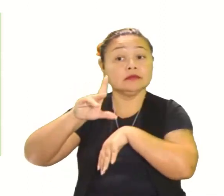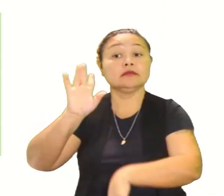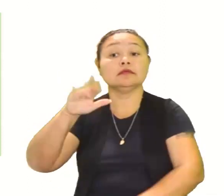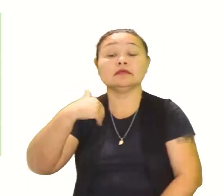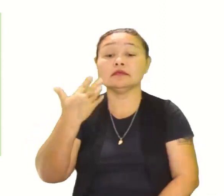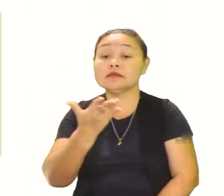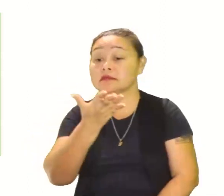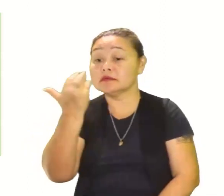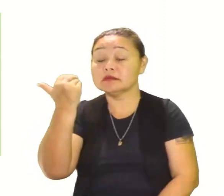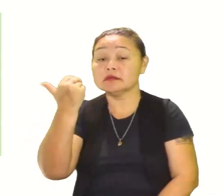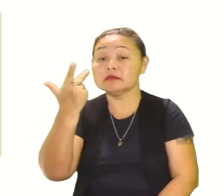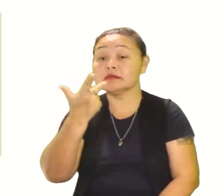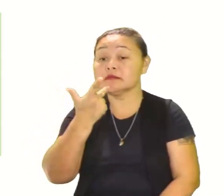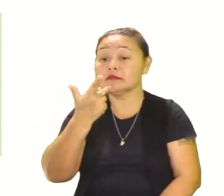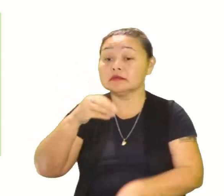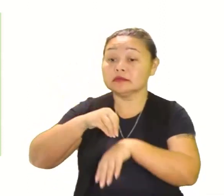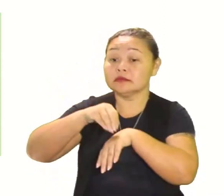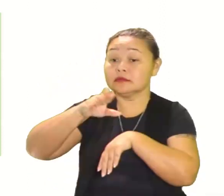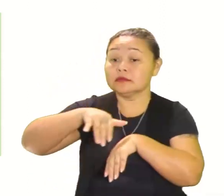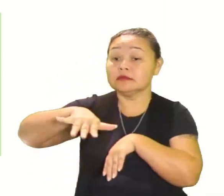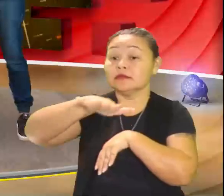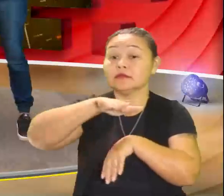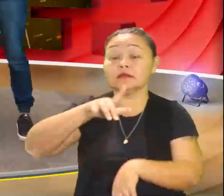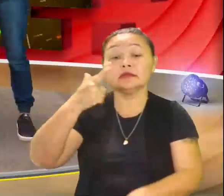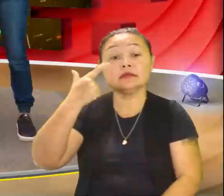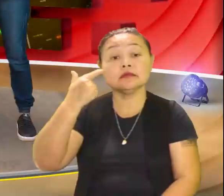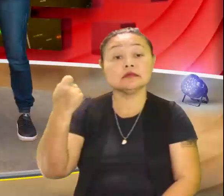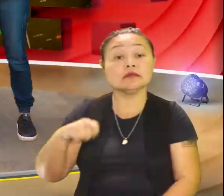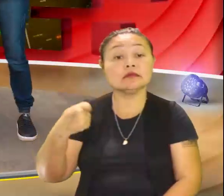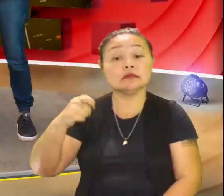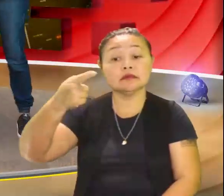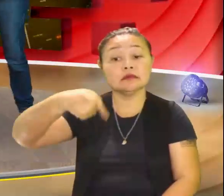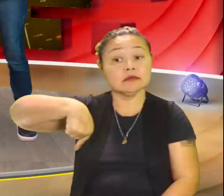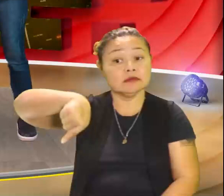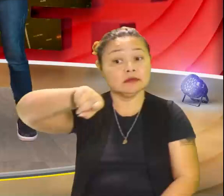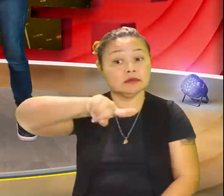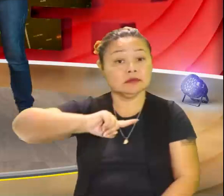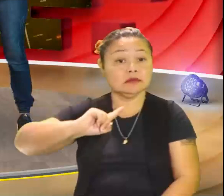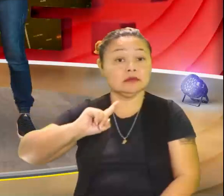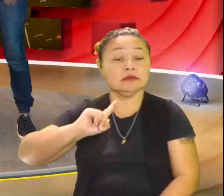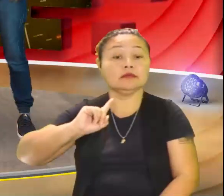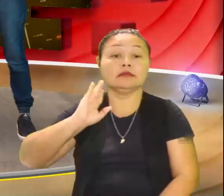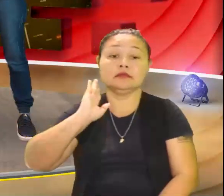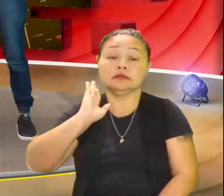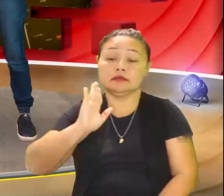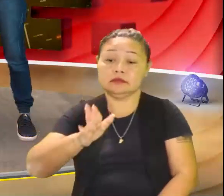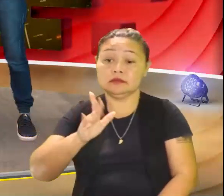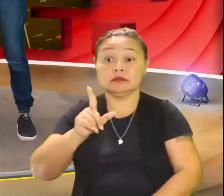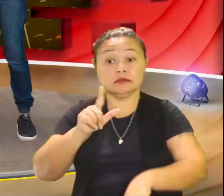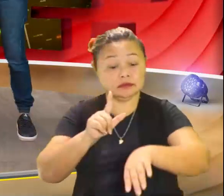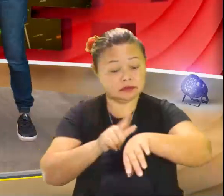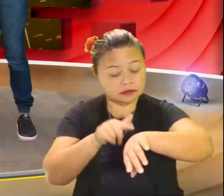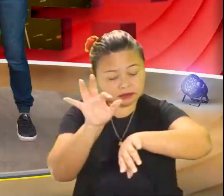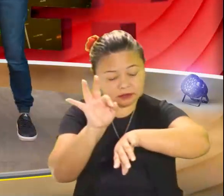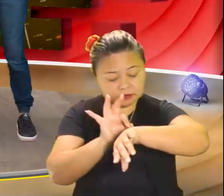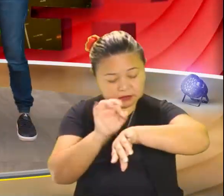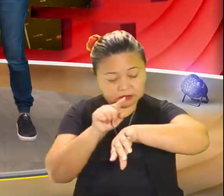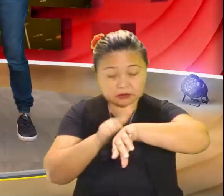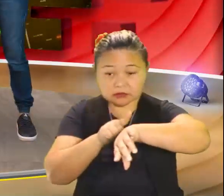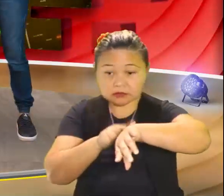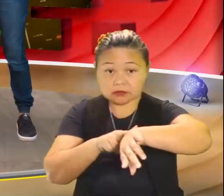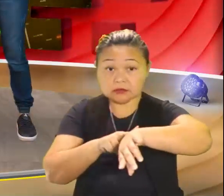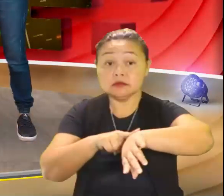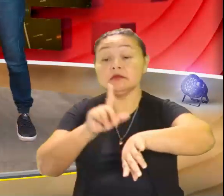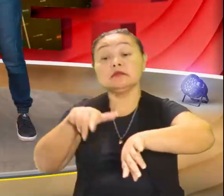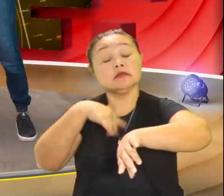né? Vamos lá então, falar a dica pra galera aí. E a gente precisa que vocês... A gente já falou de gerir tempo, né? Já.